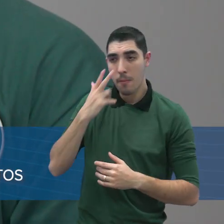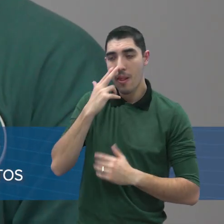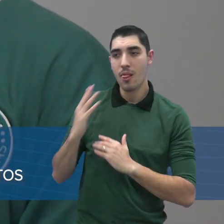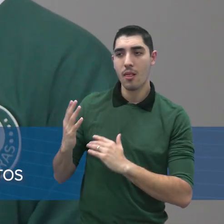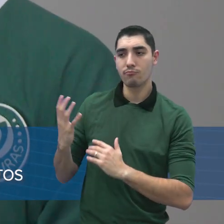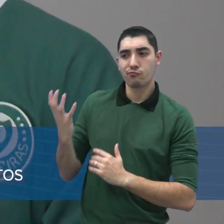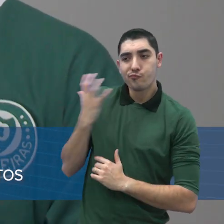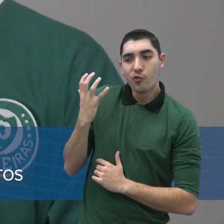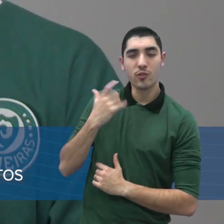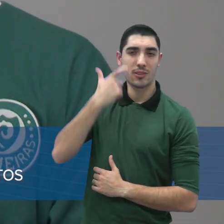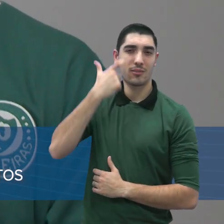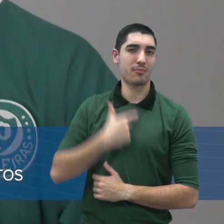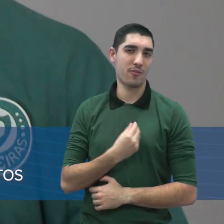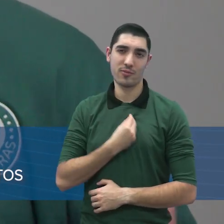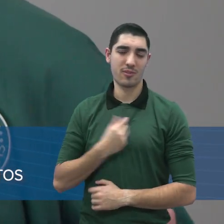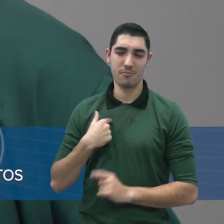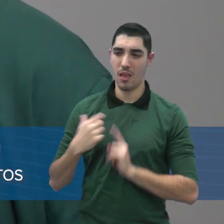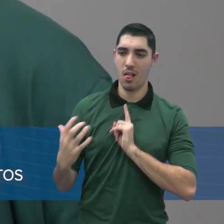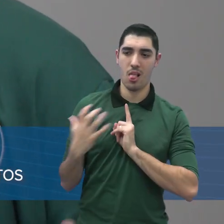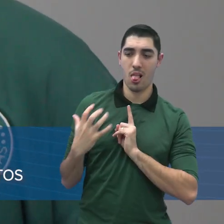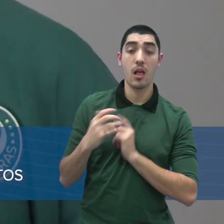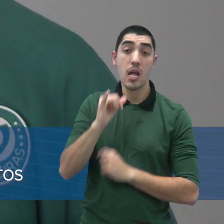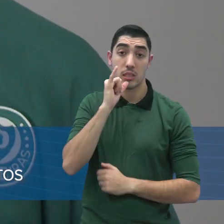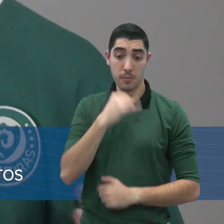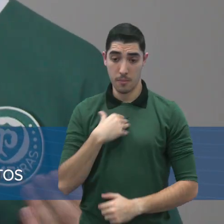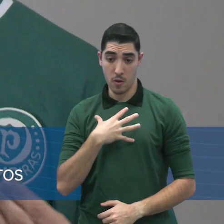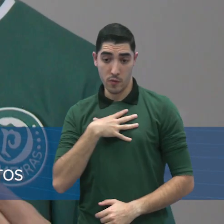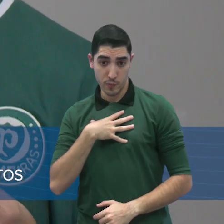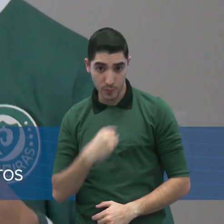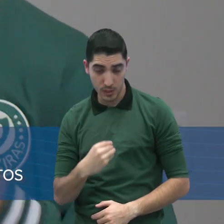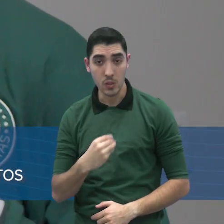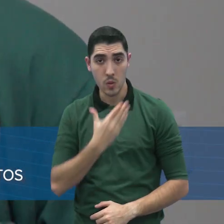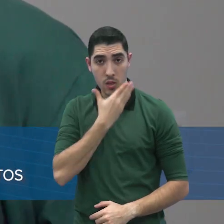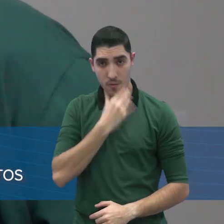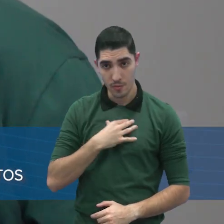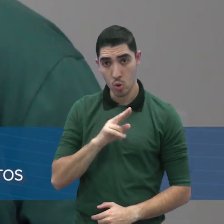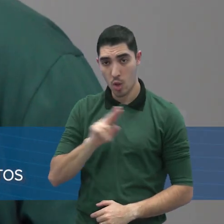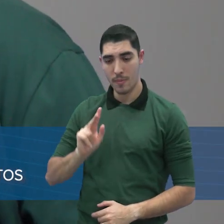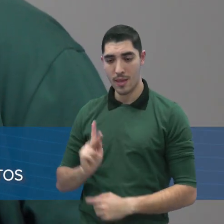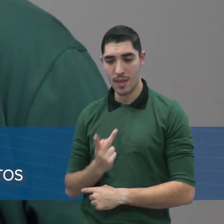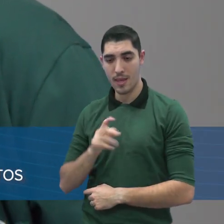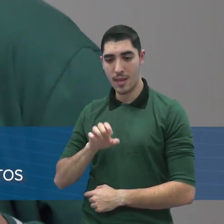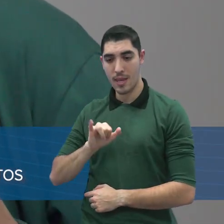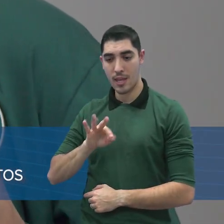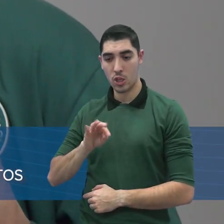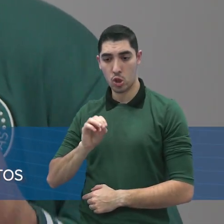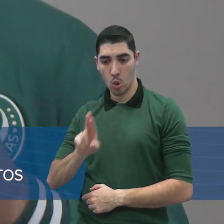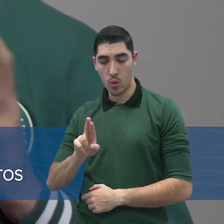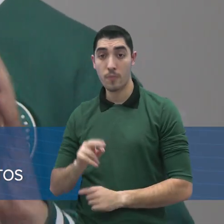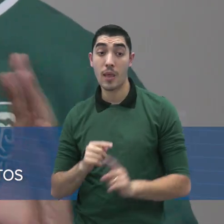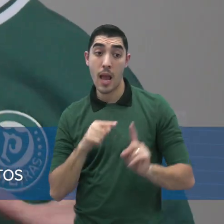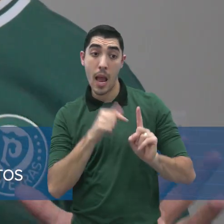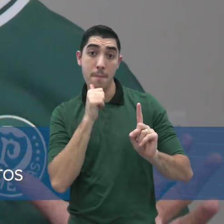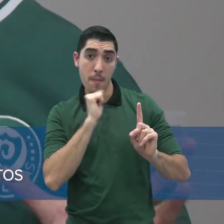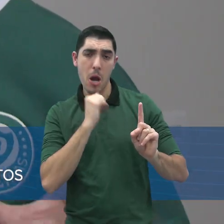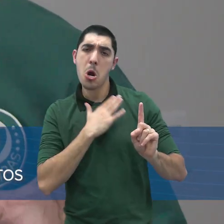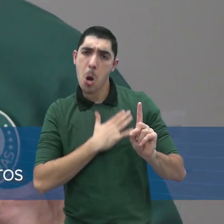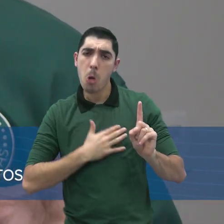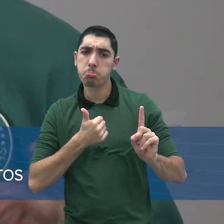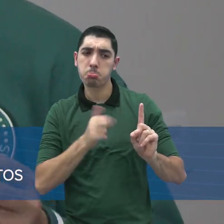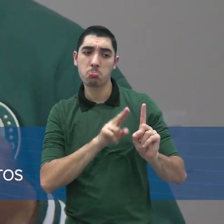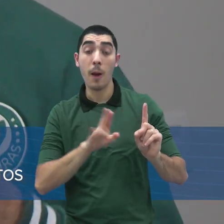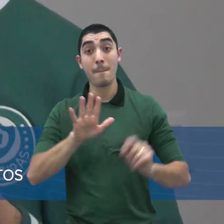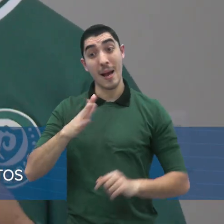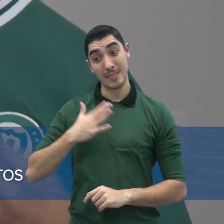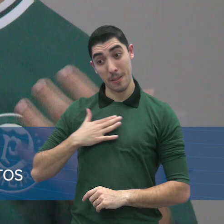né? Por um exemplo, né? Meu filho hoje se chama Heitor. A mãe dele gostou do nome,